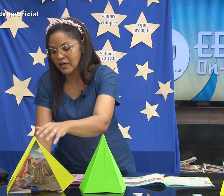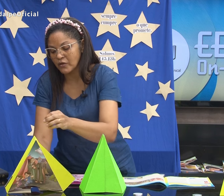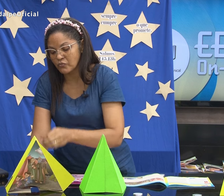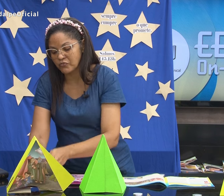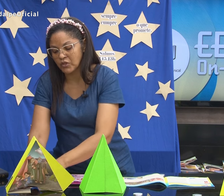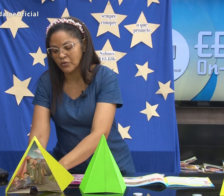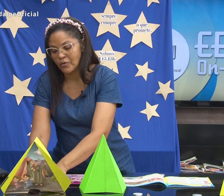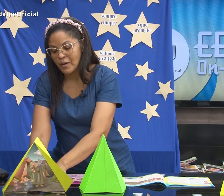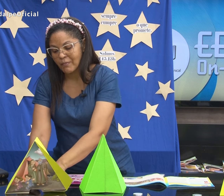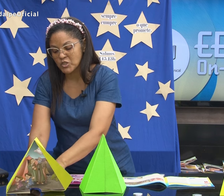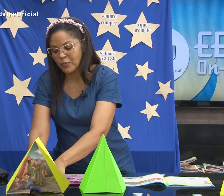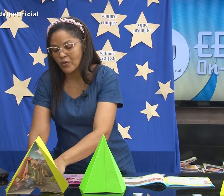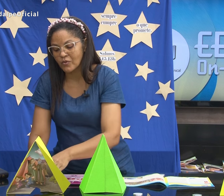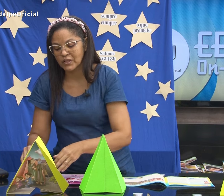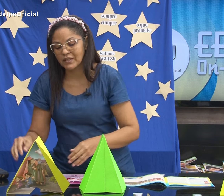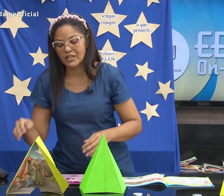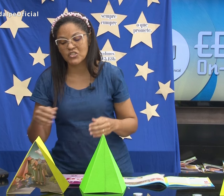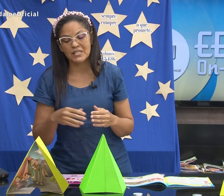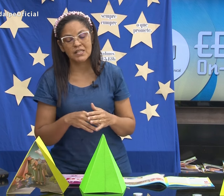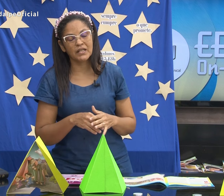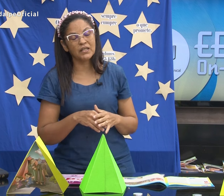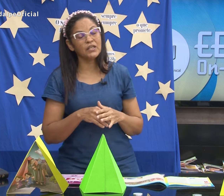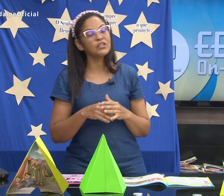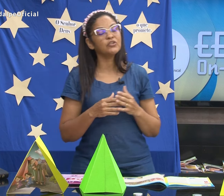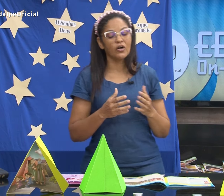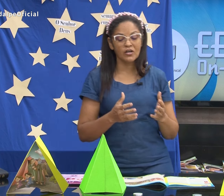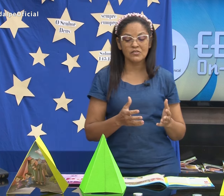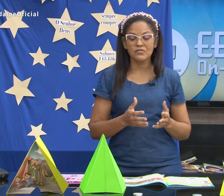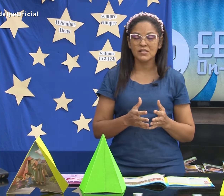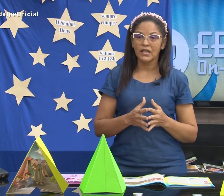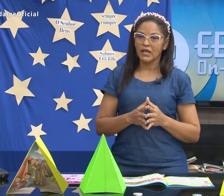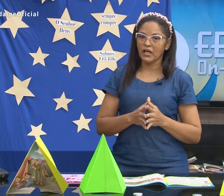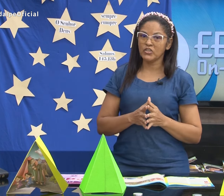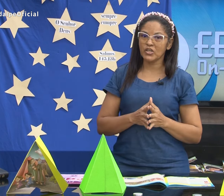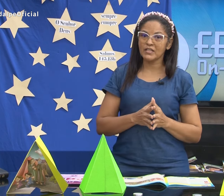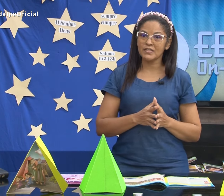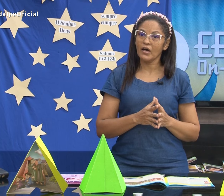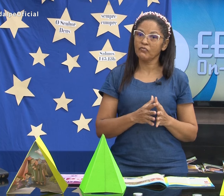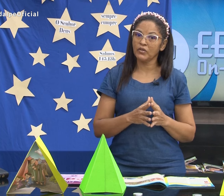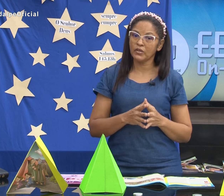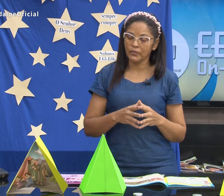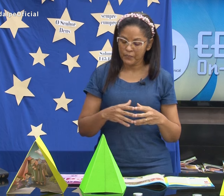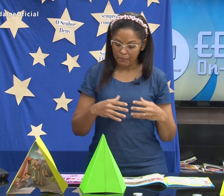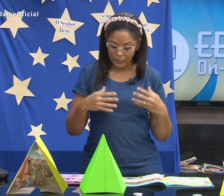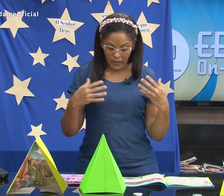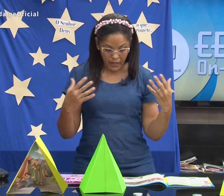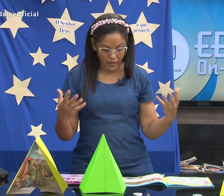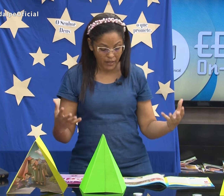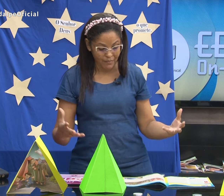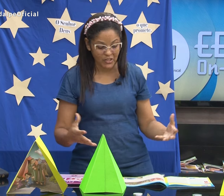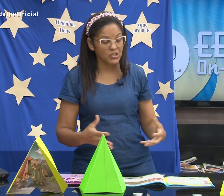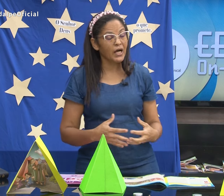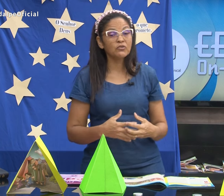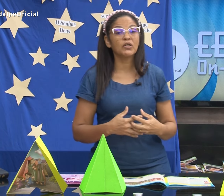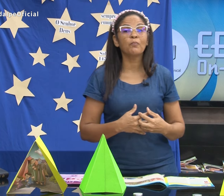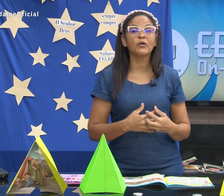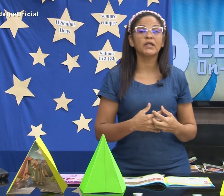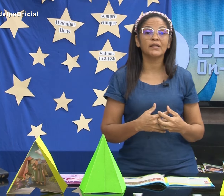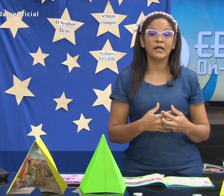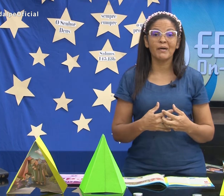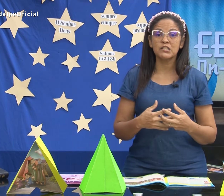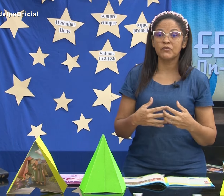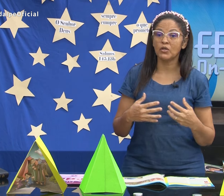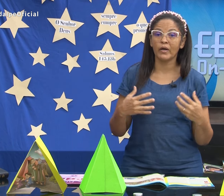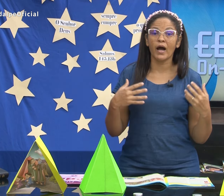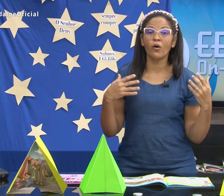era de ter um filho mas por conta deles já serem idosos Eles já se haviam eh imaginado não